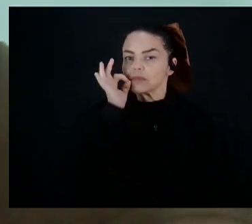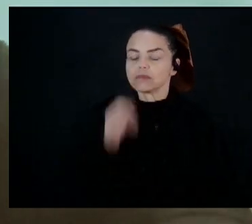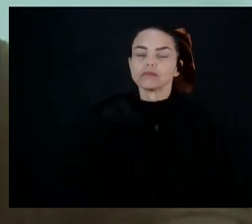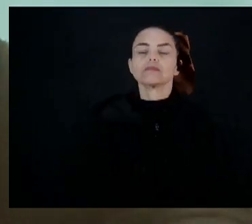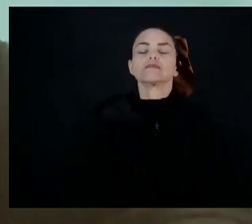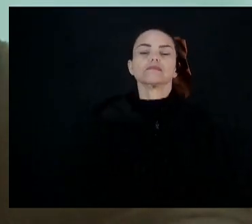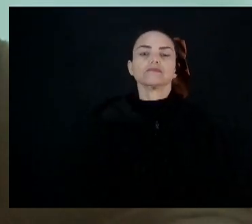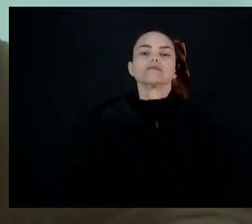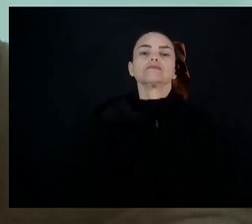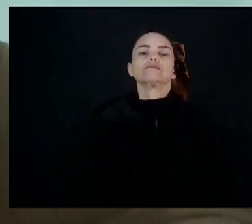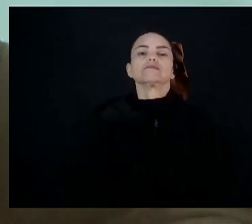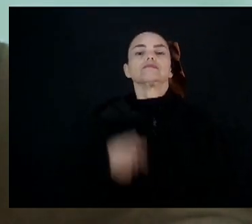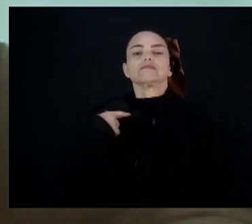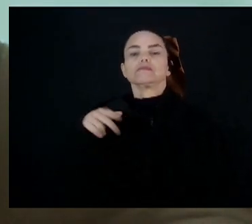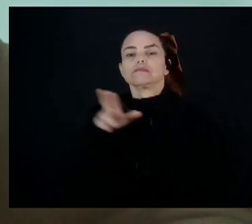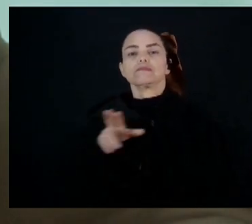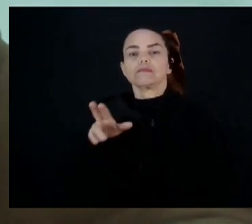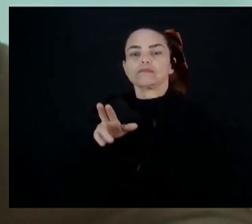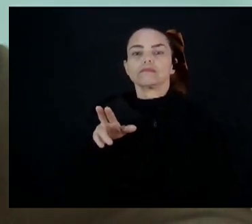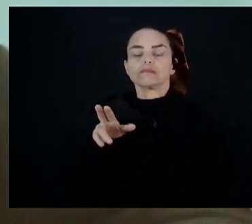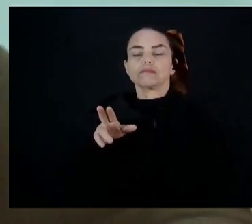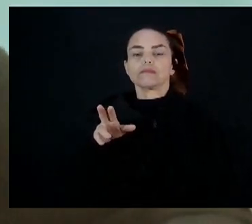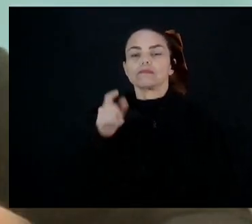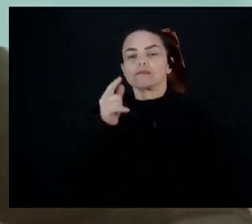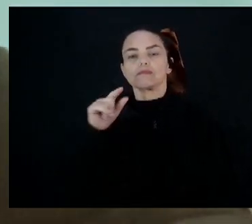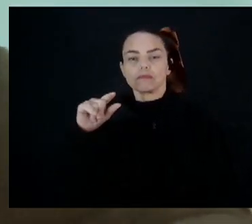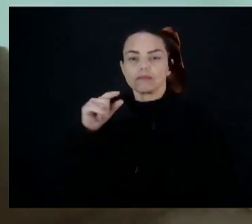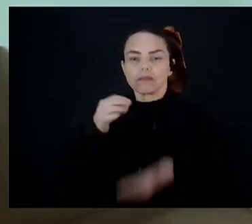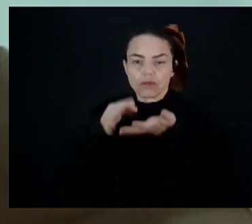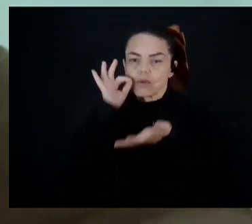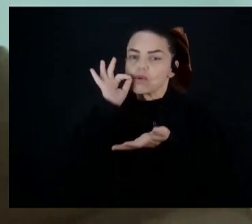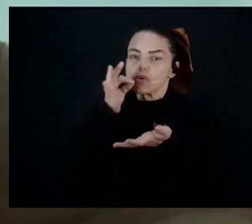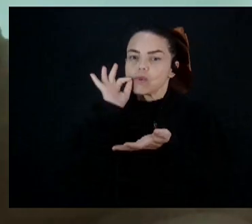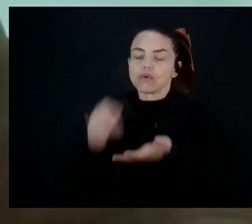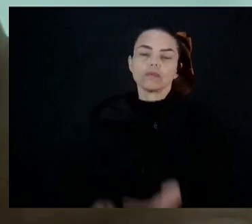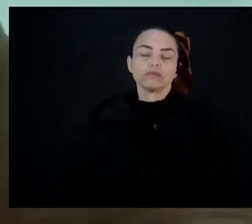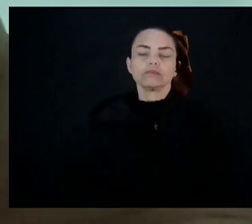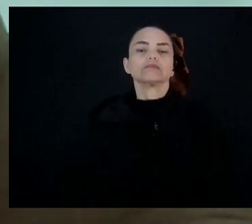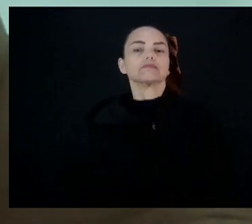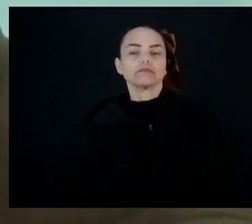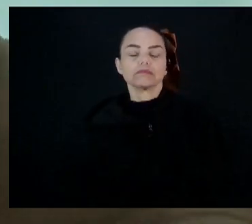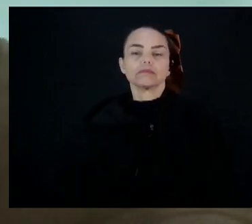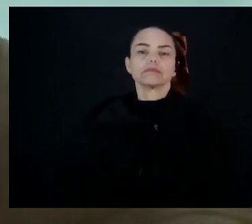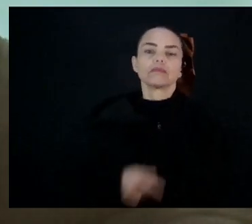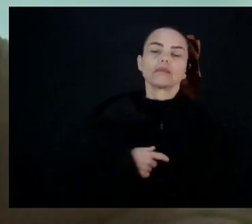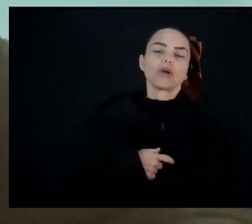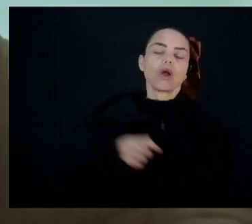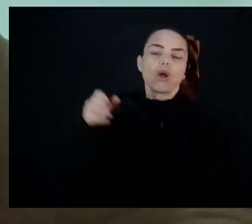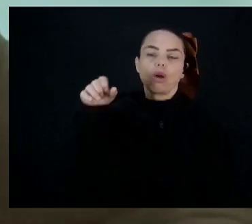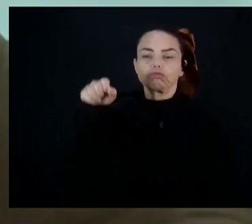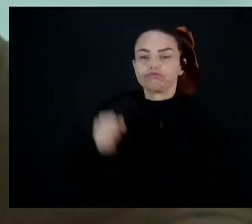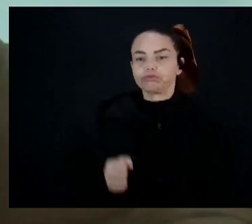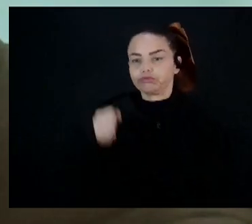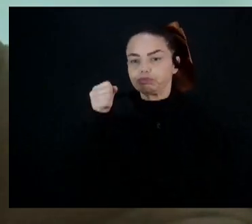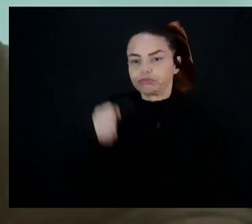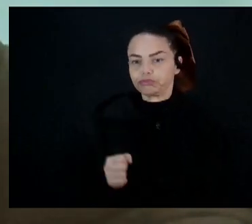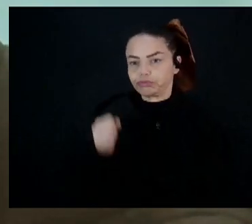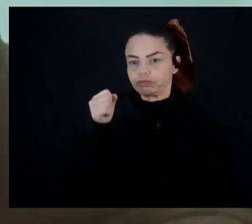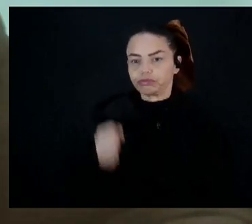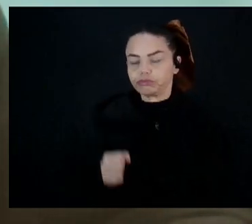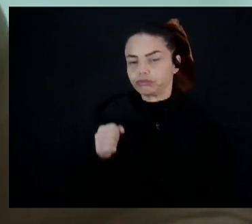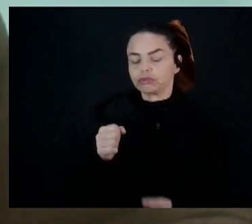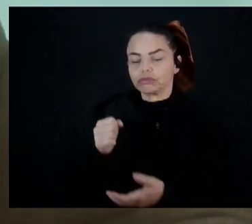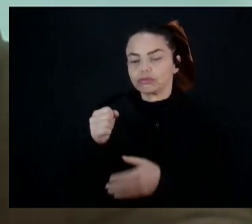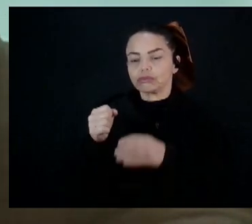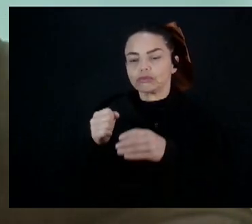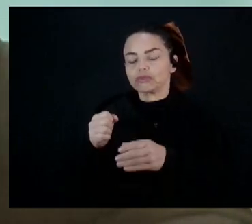o efeito de uma dose. Vai depender de dose, se é por infusão, se é expresso, bom, todas essas coisas aqui podem variar. Mas o grande ponto é que